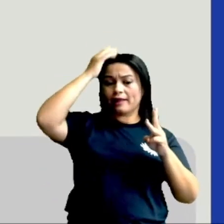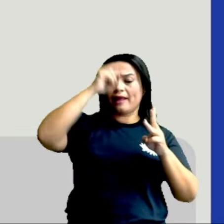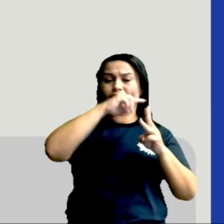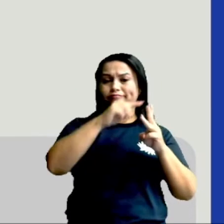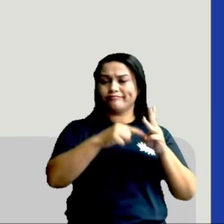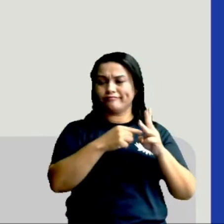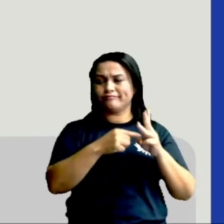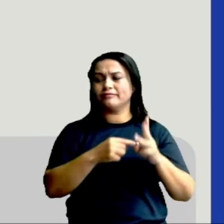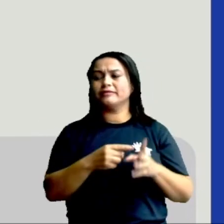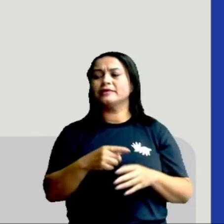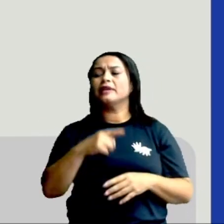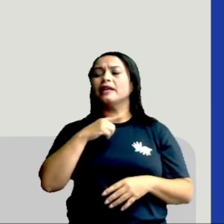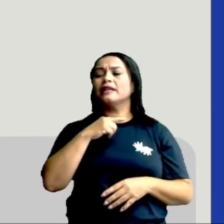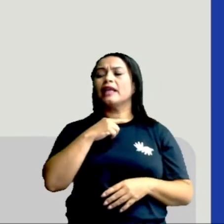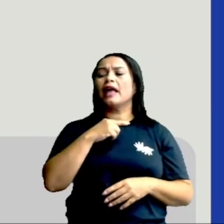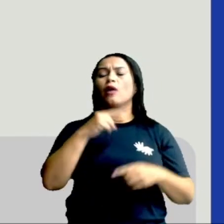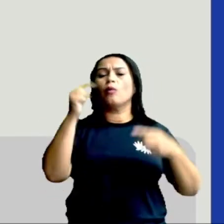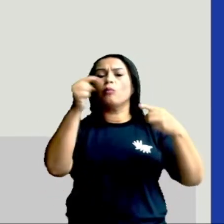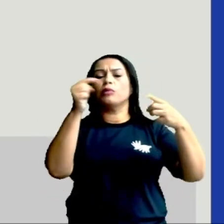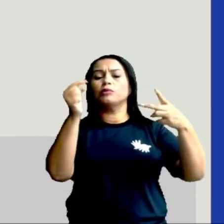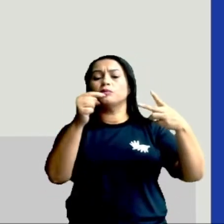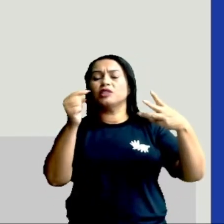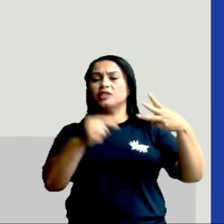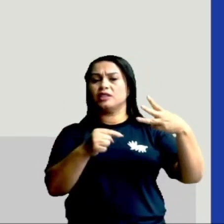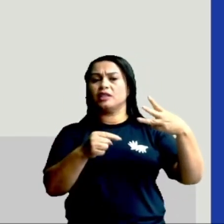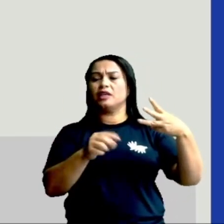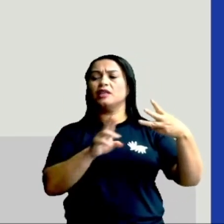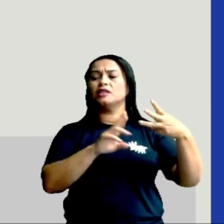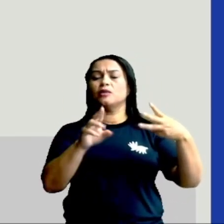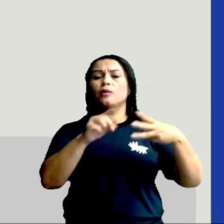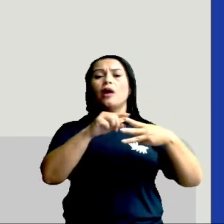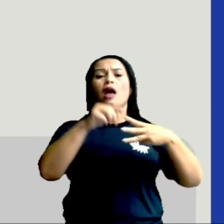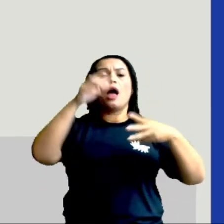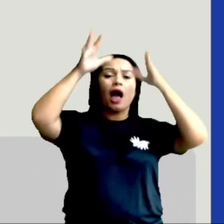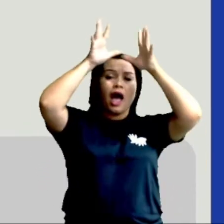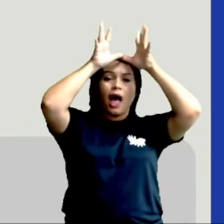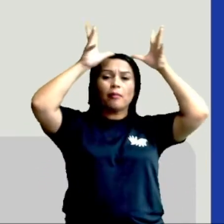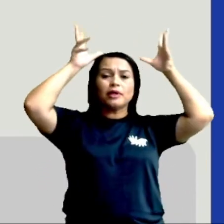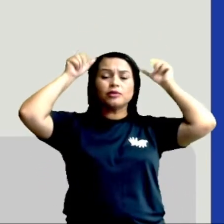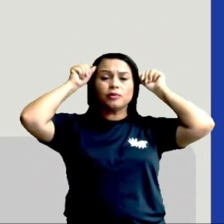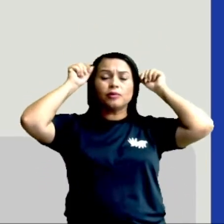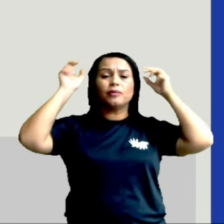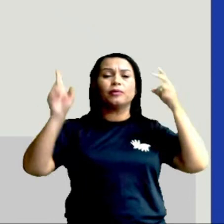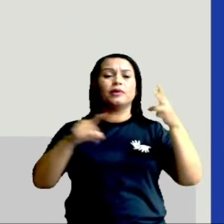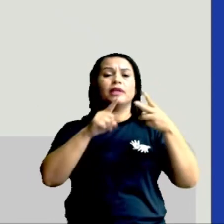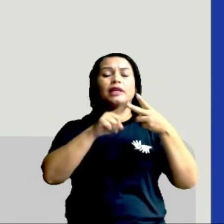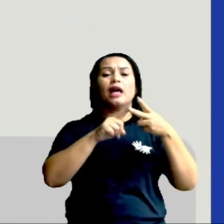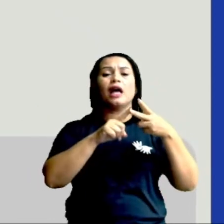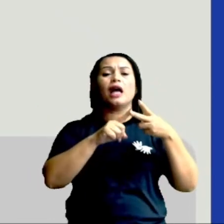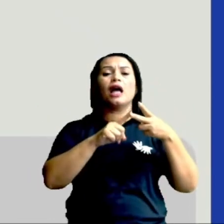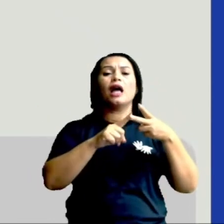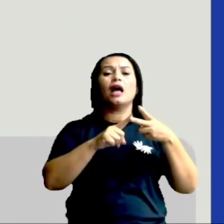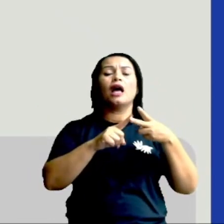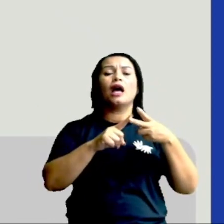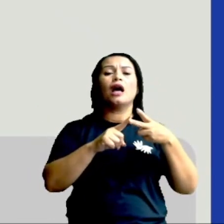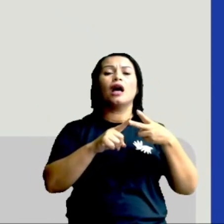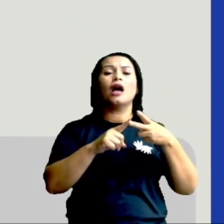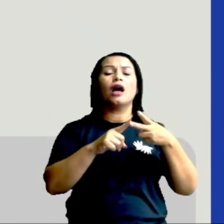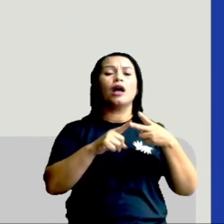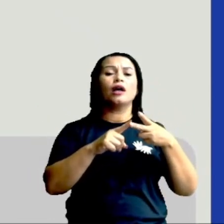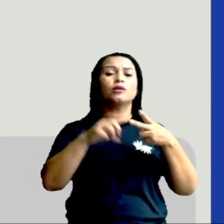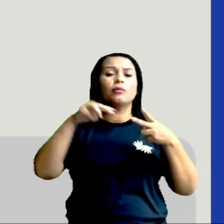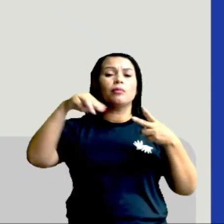que há. As três bacias hidrográficas são a Amazônica, no Mato Grosso, com destaque para o